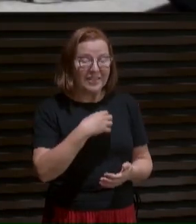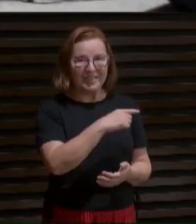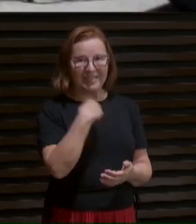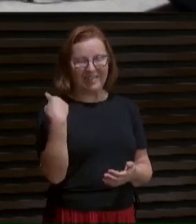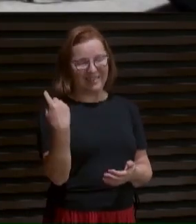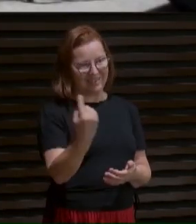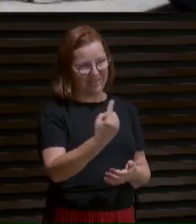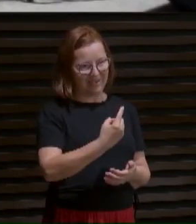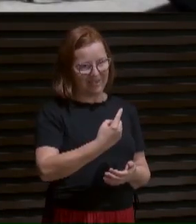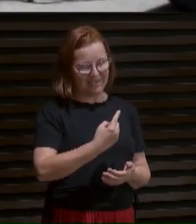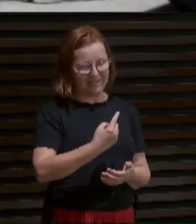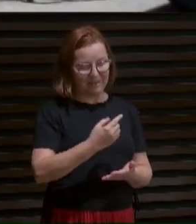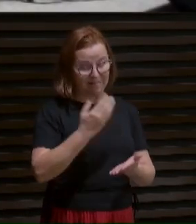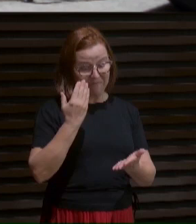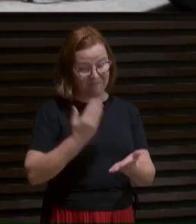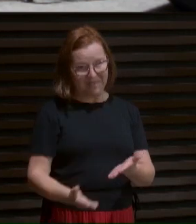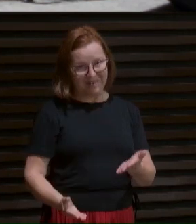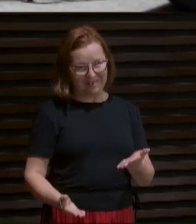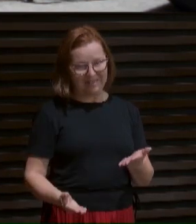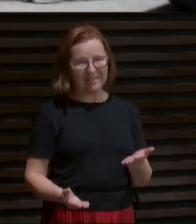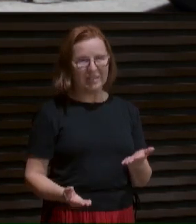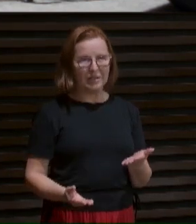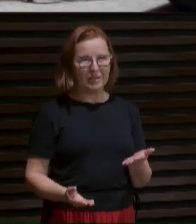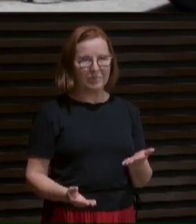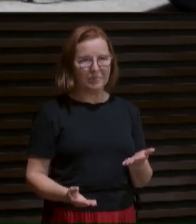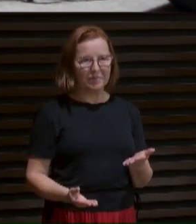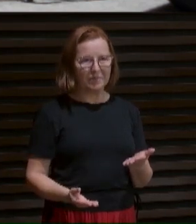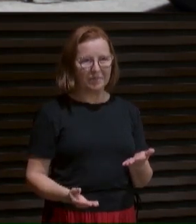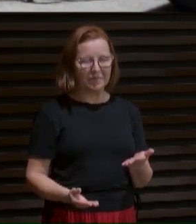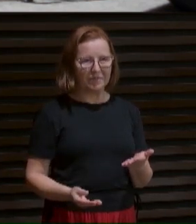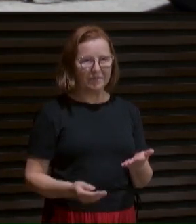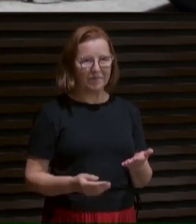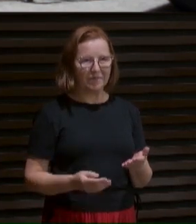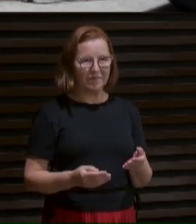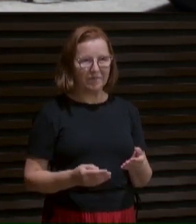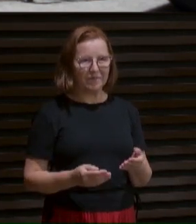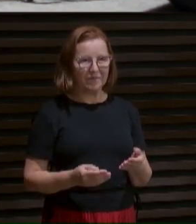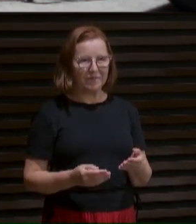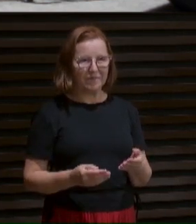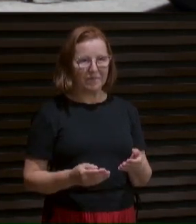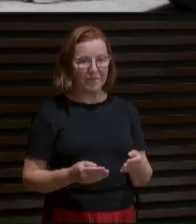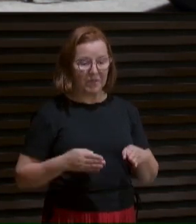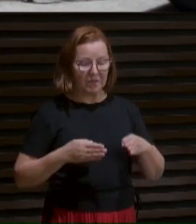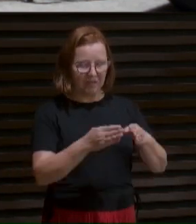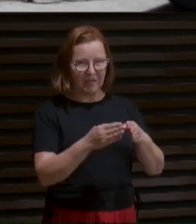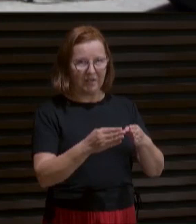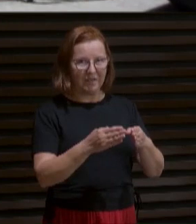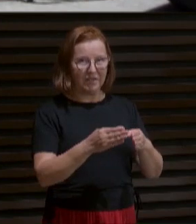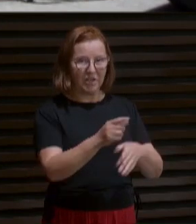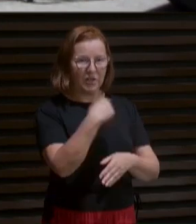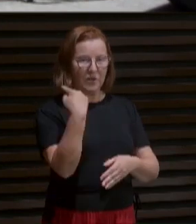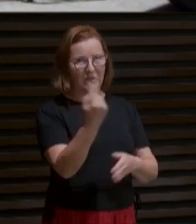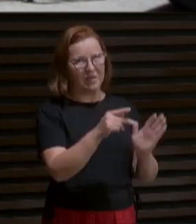nós percamos a centralidade de nossa própria existência.